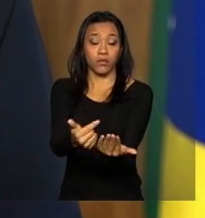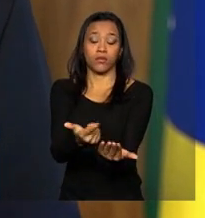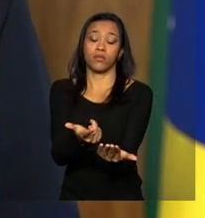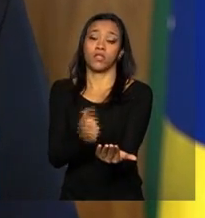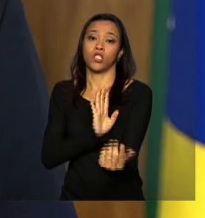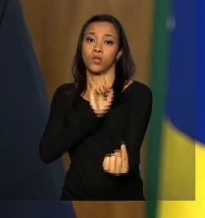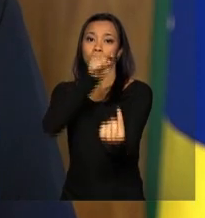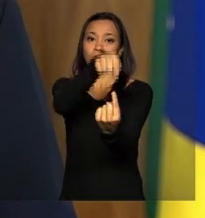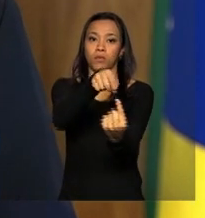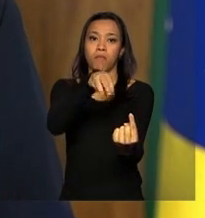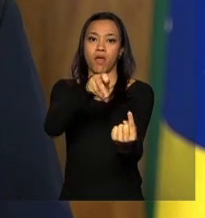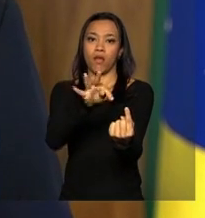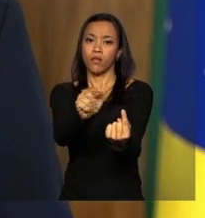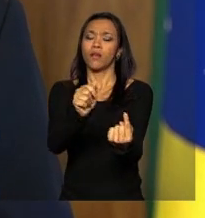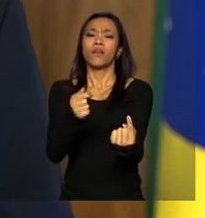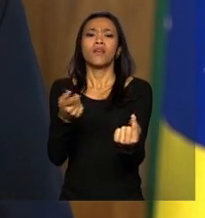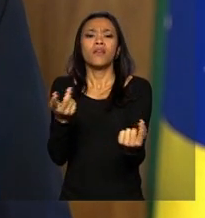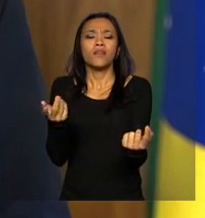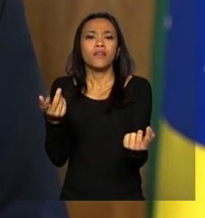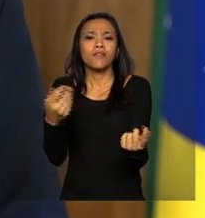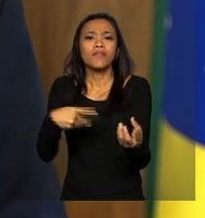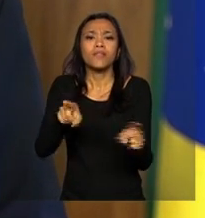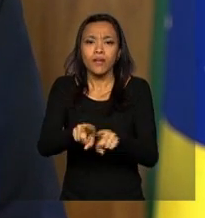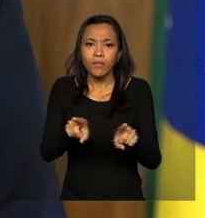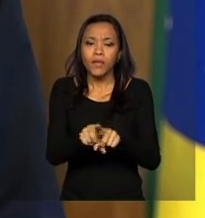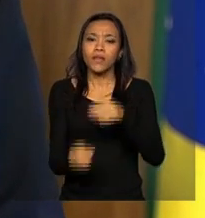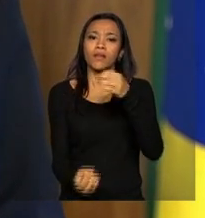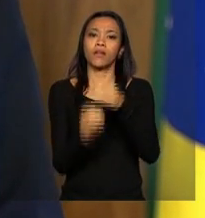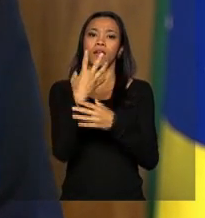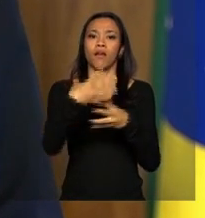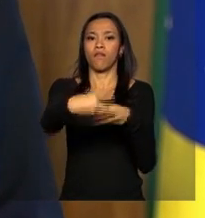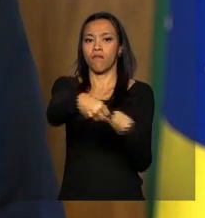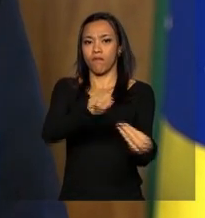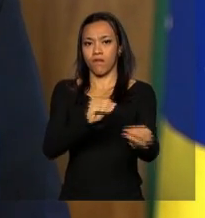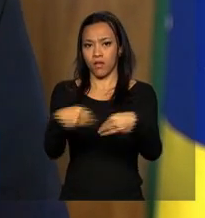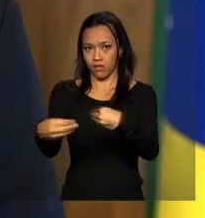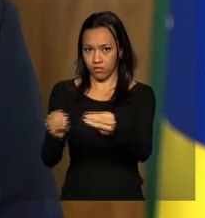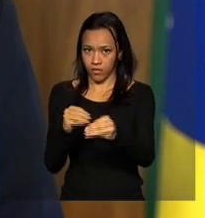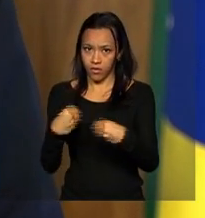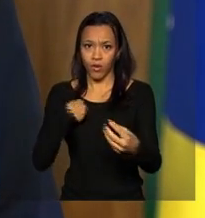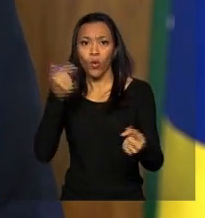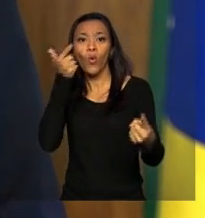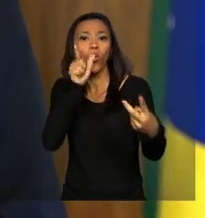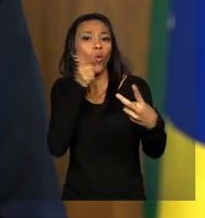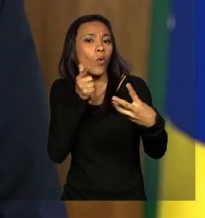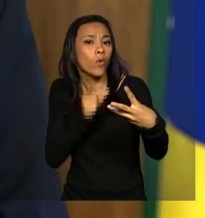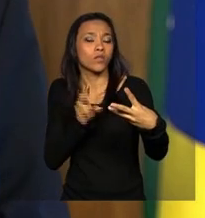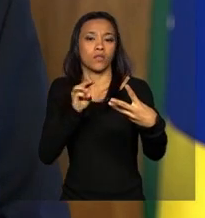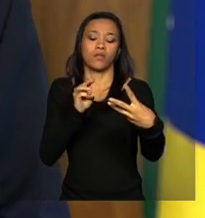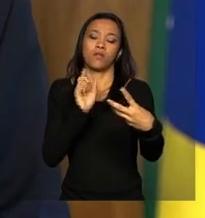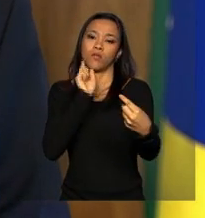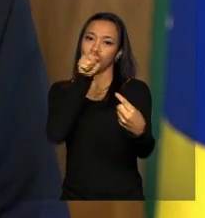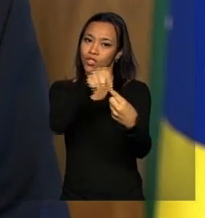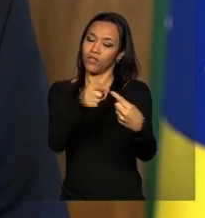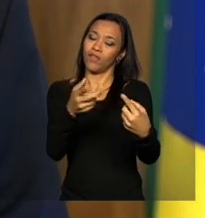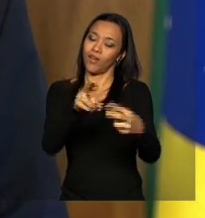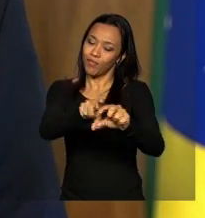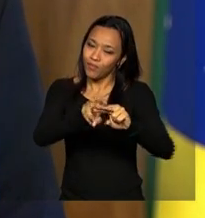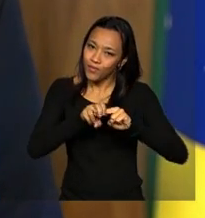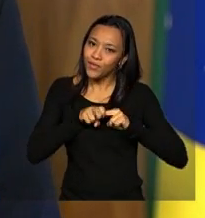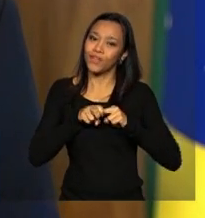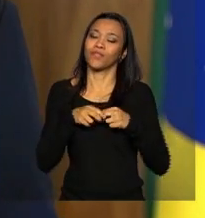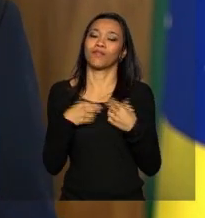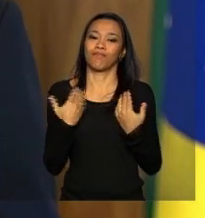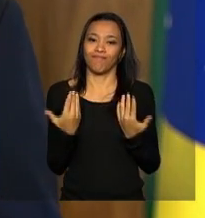criando as necessárias flexibilizações para obter tais objetivos. Neste sentido,